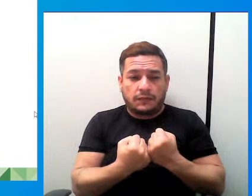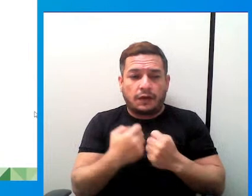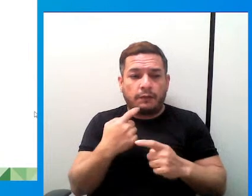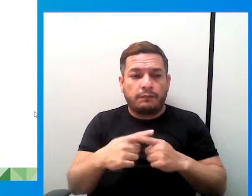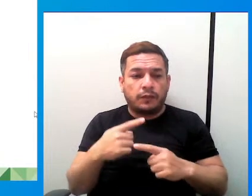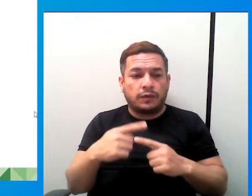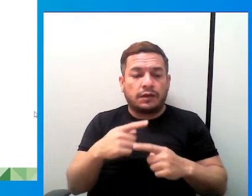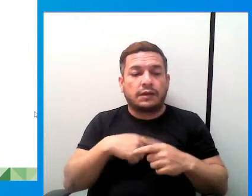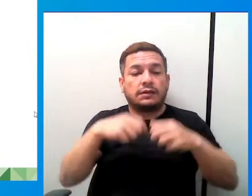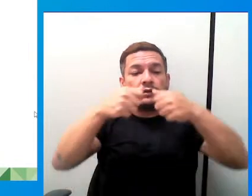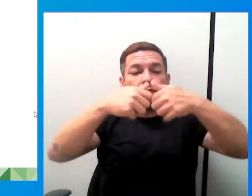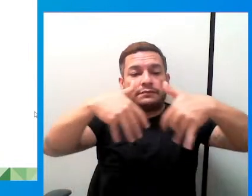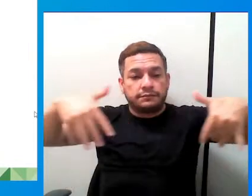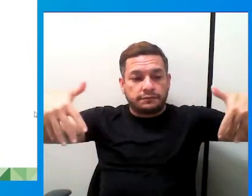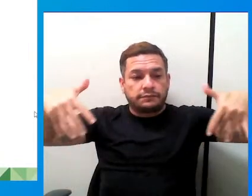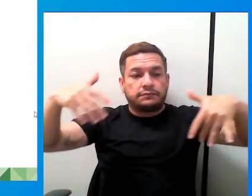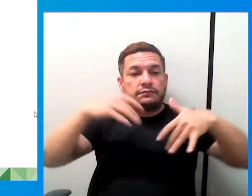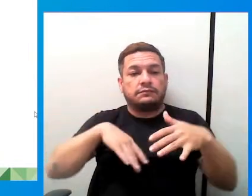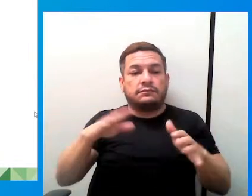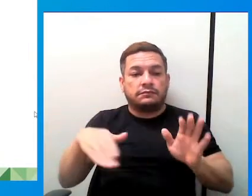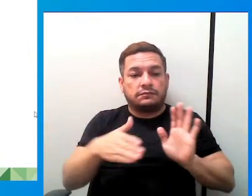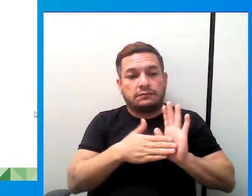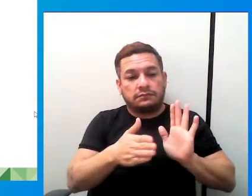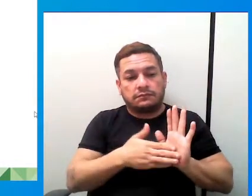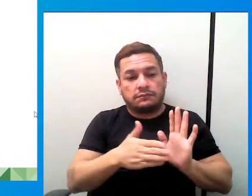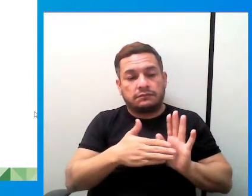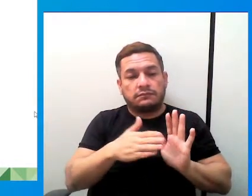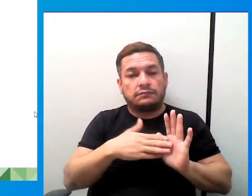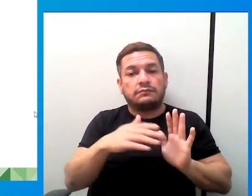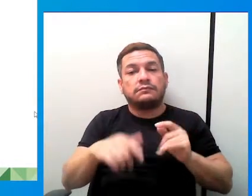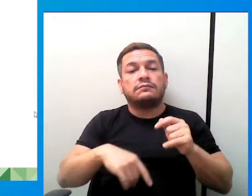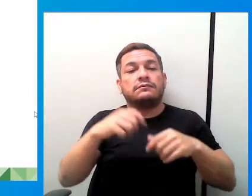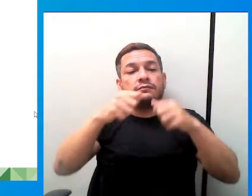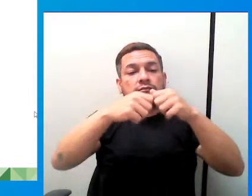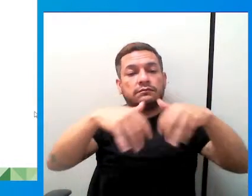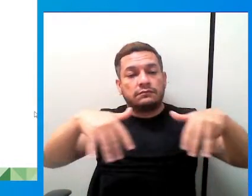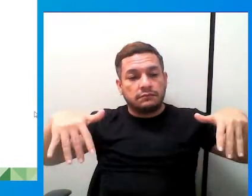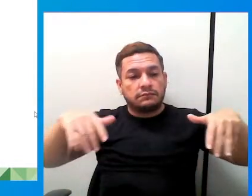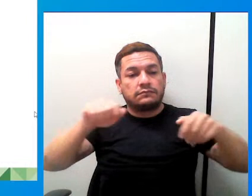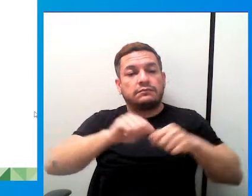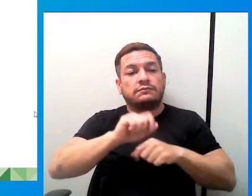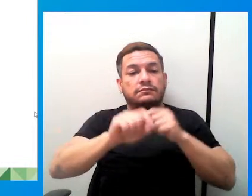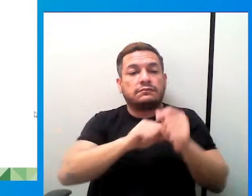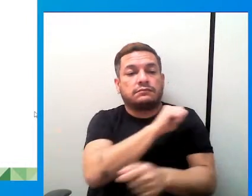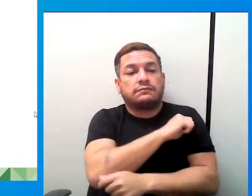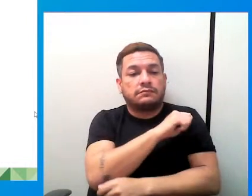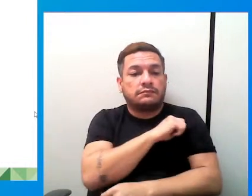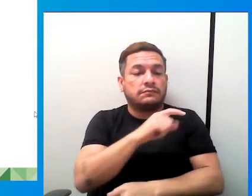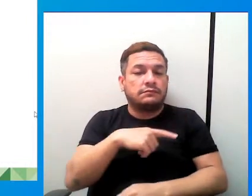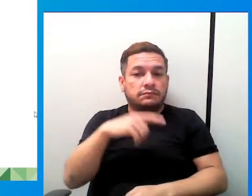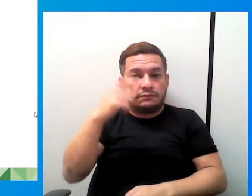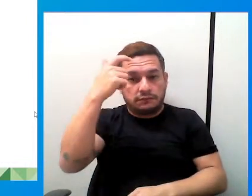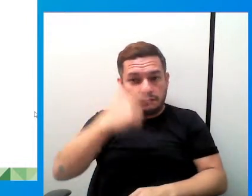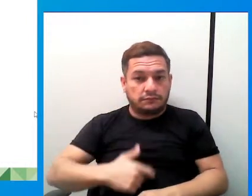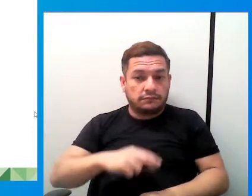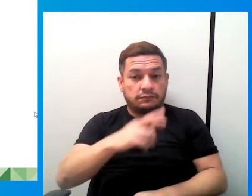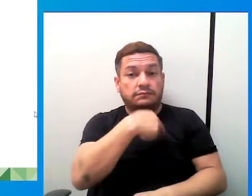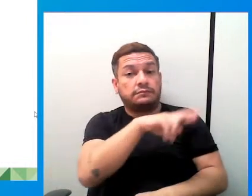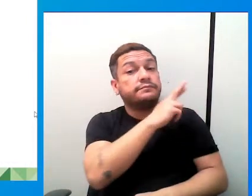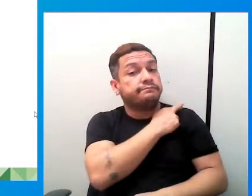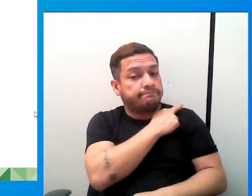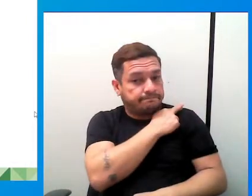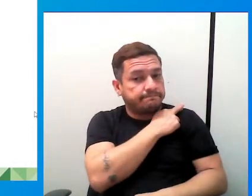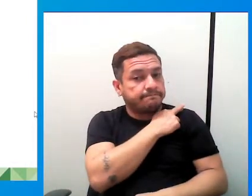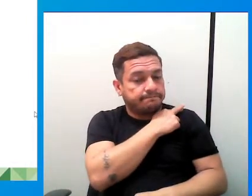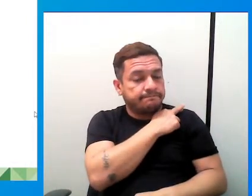traz a extensão? Aí ele propõe uma ação extensionista, faz com que o aluno esteja na posição de protagonista daquela ação,